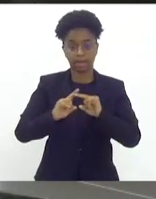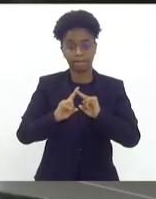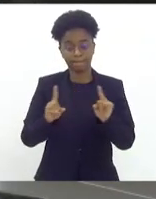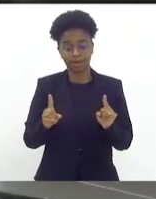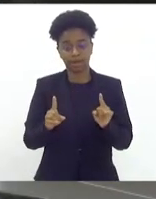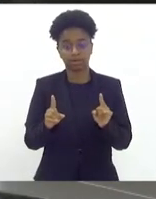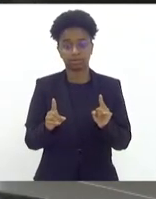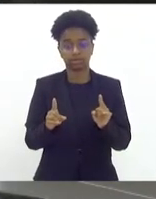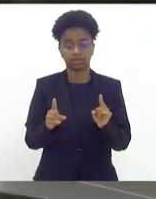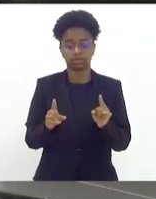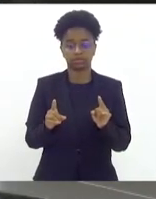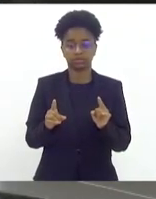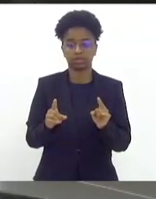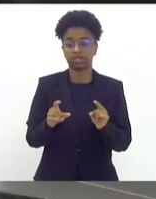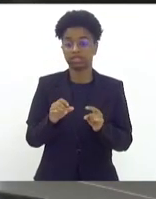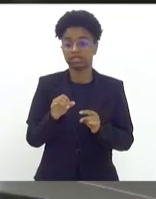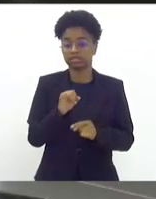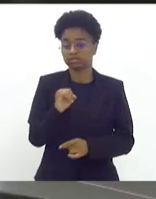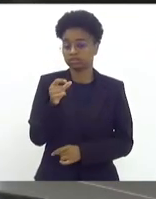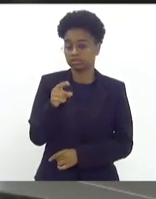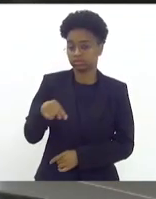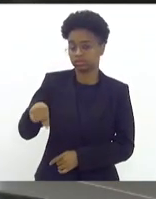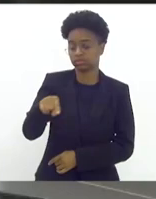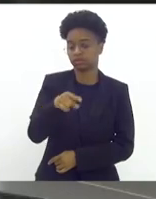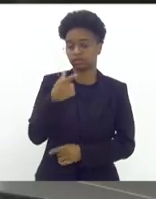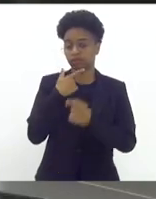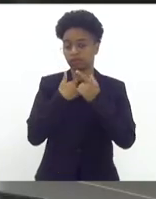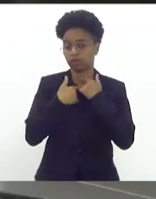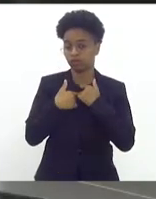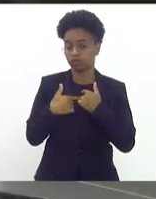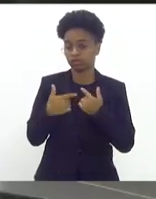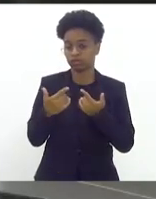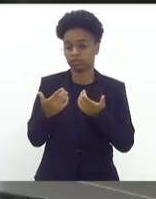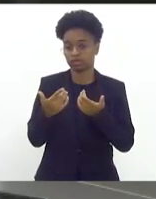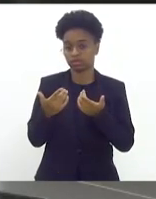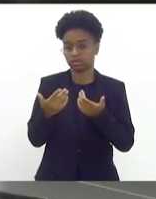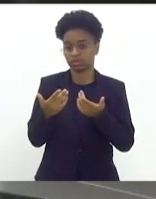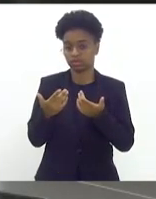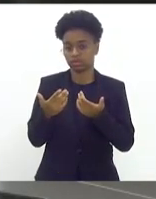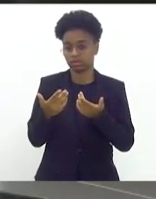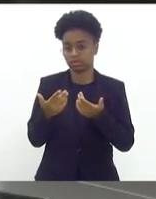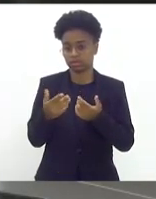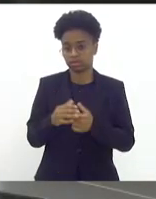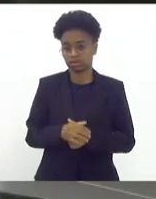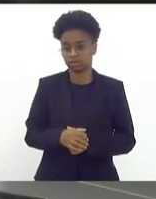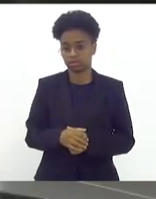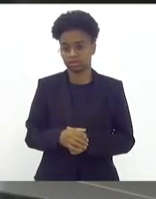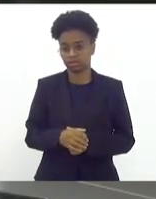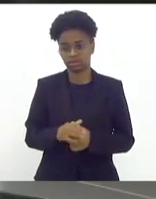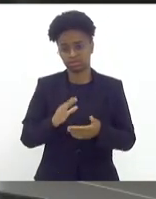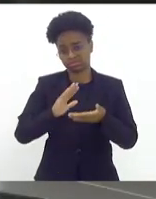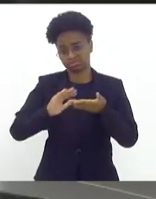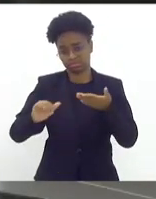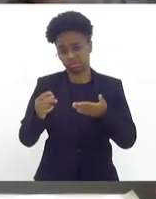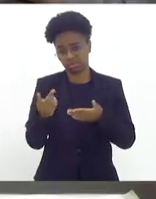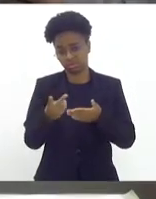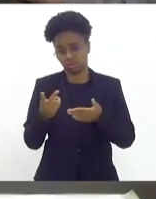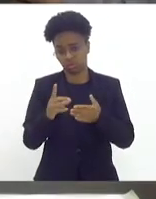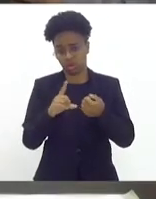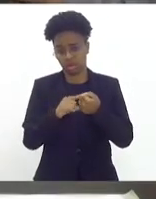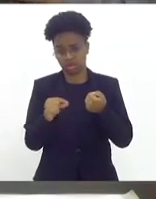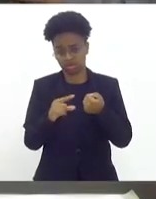prol da celeridade, se algum colega quiser assumir o parecer... Para suprimir esses dois artigos. Para suprimir os dois